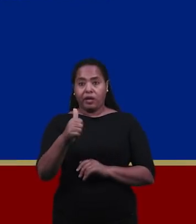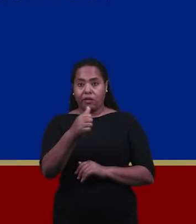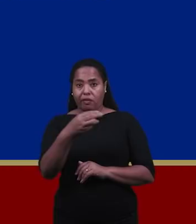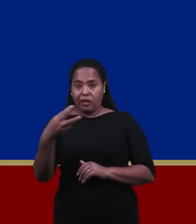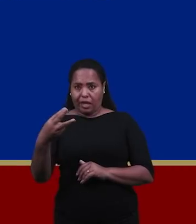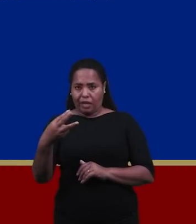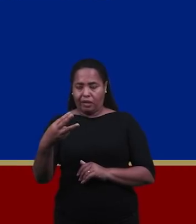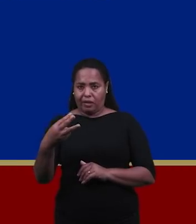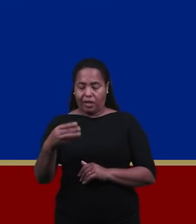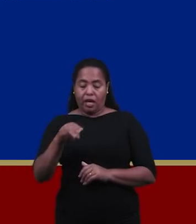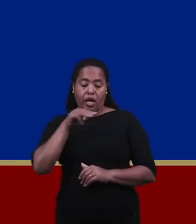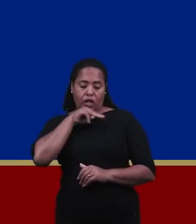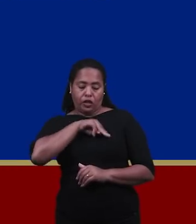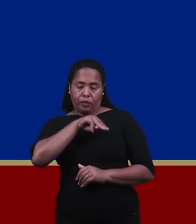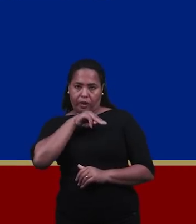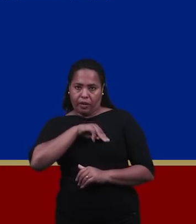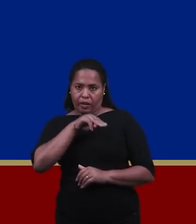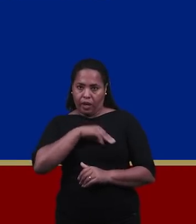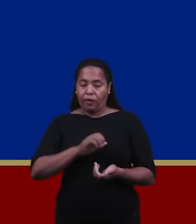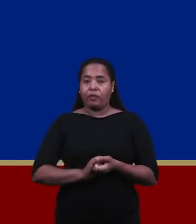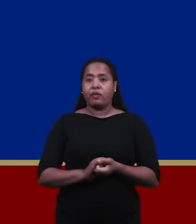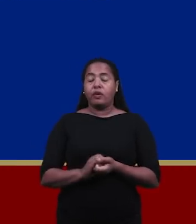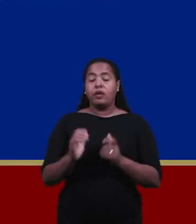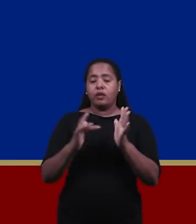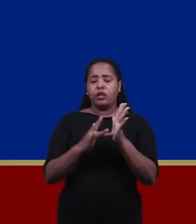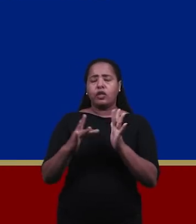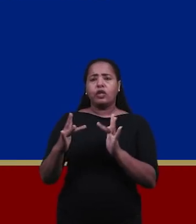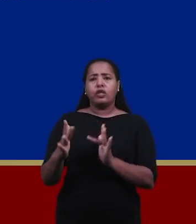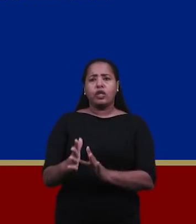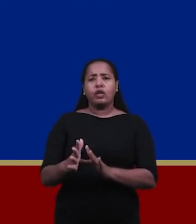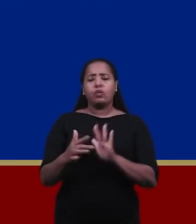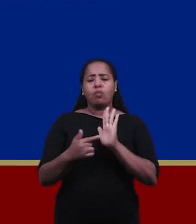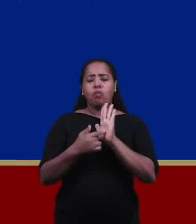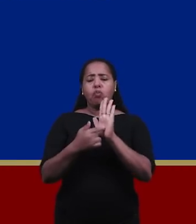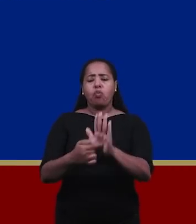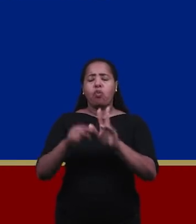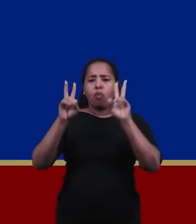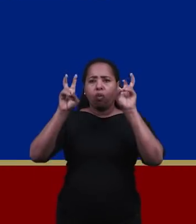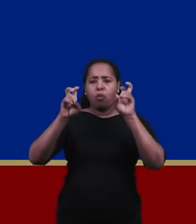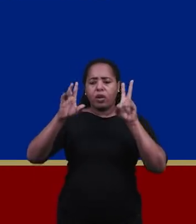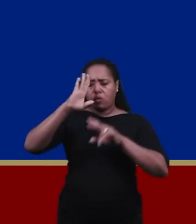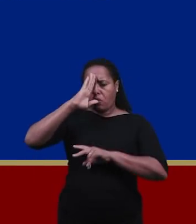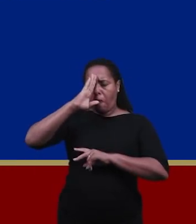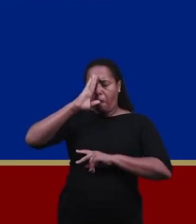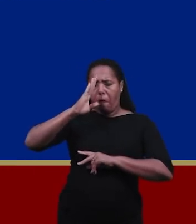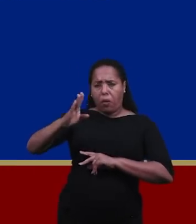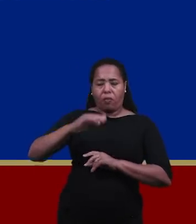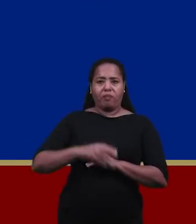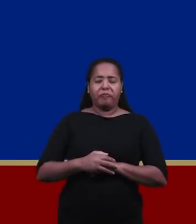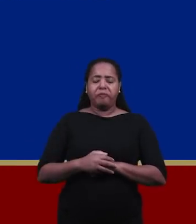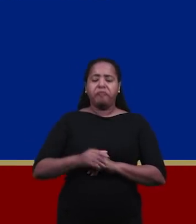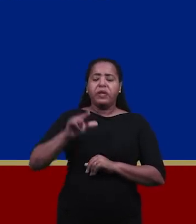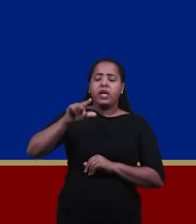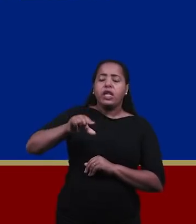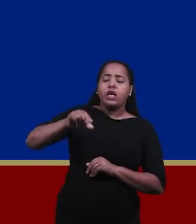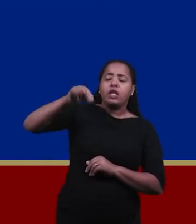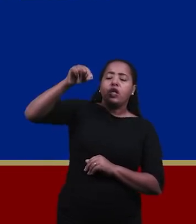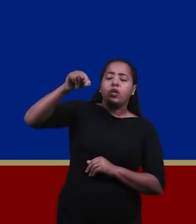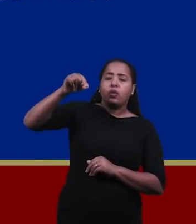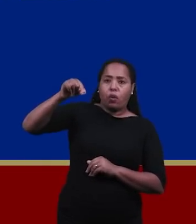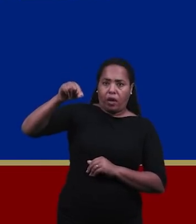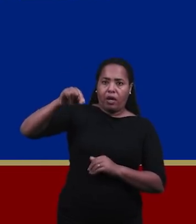o Senhor Jesus abordou um assunto central. escolha uma